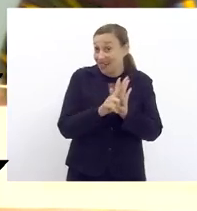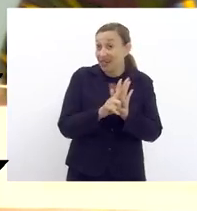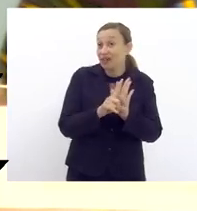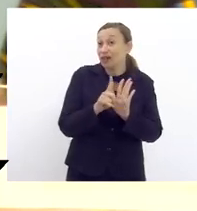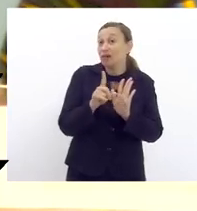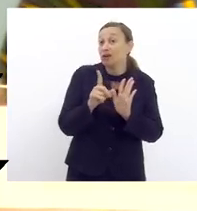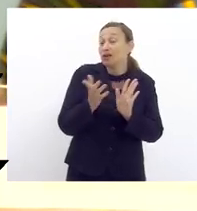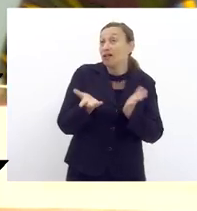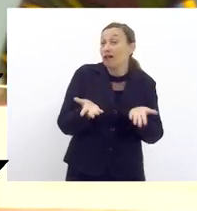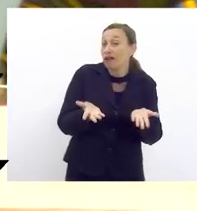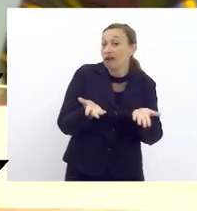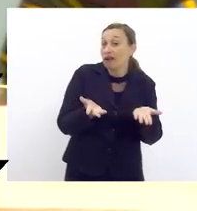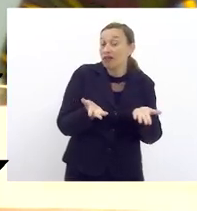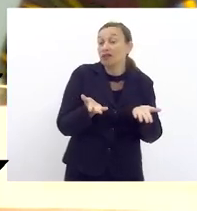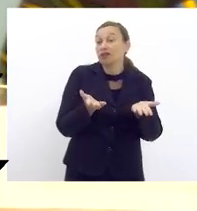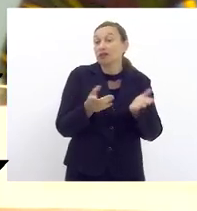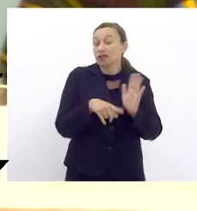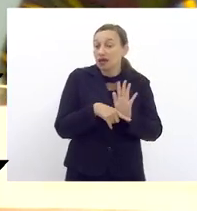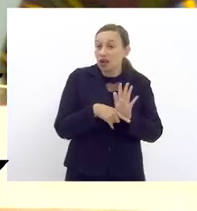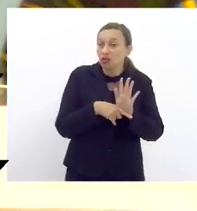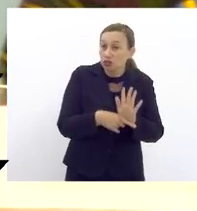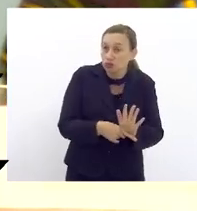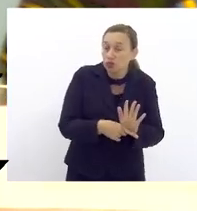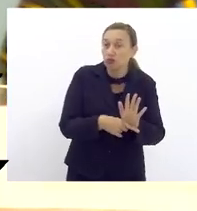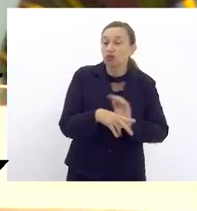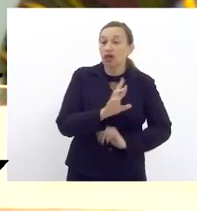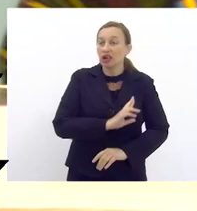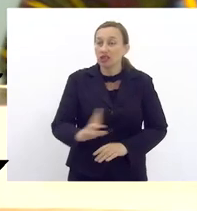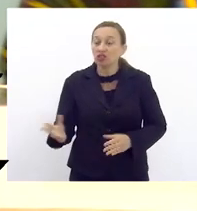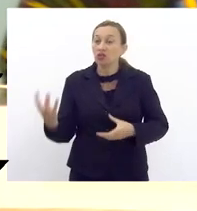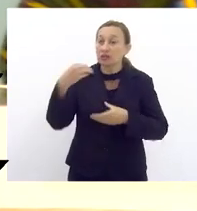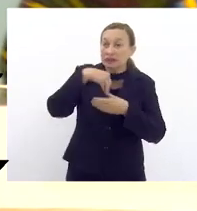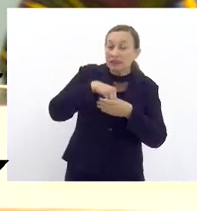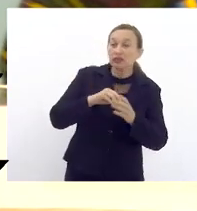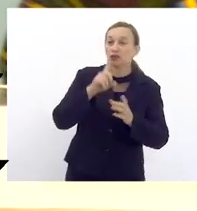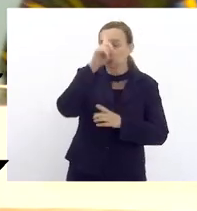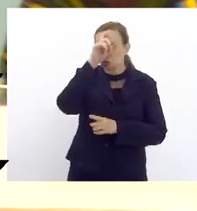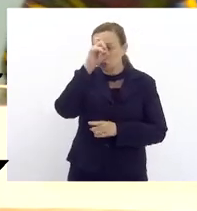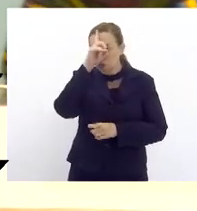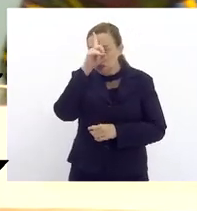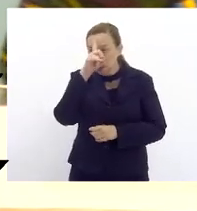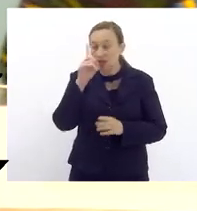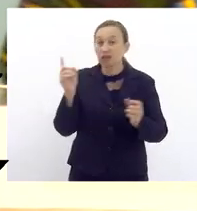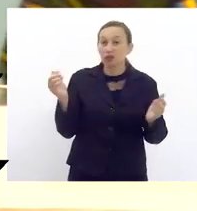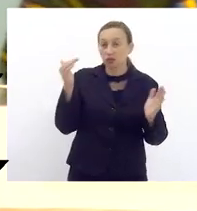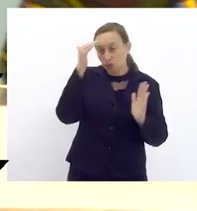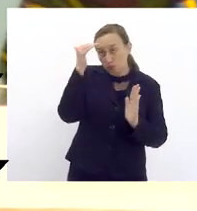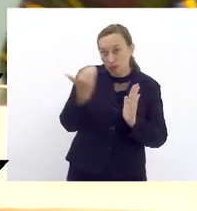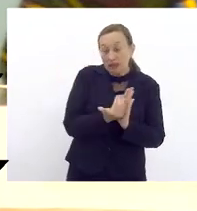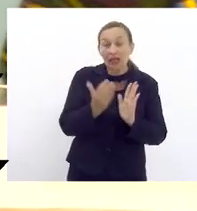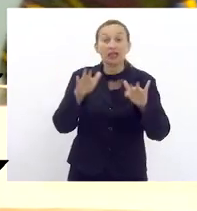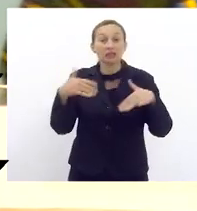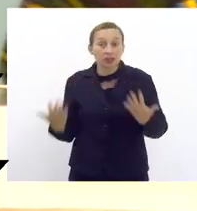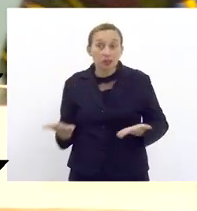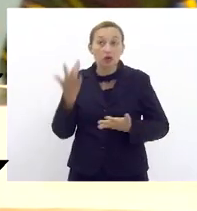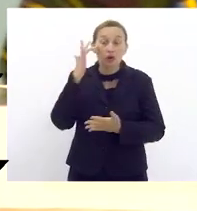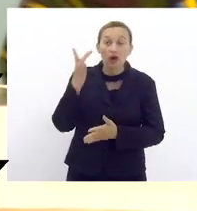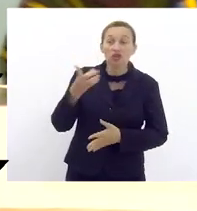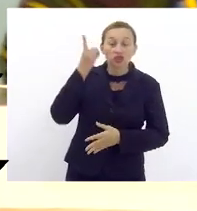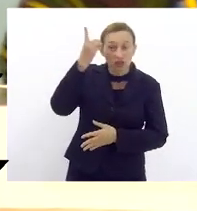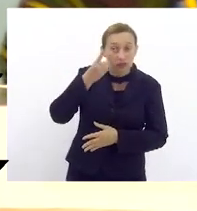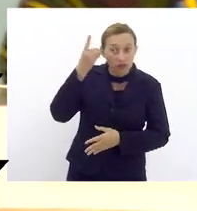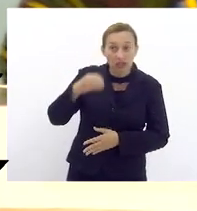faz com que a assistência religiosa dentro dos hospitais ela seja cumprida então eu acho o deputado Carlos